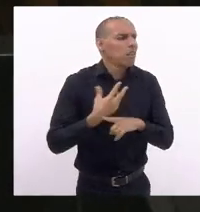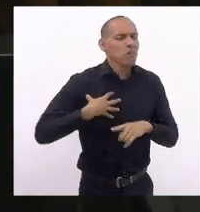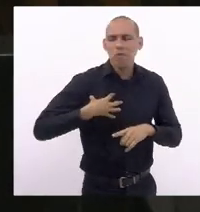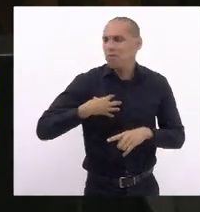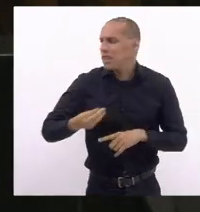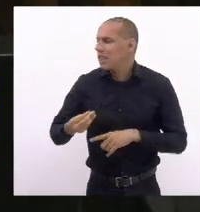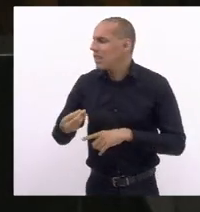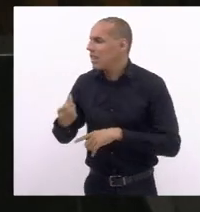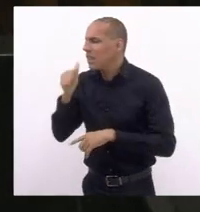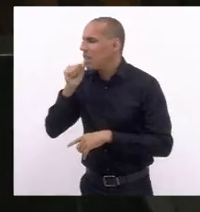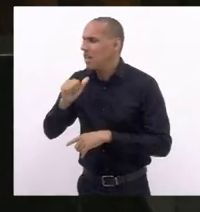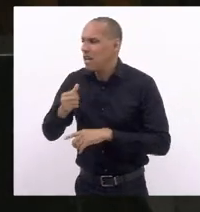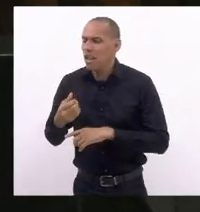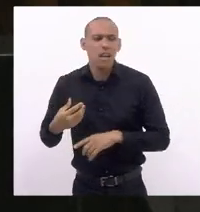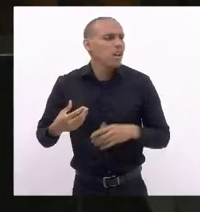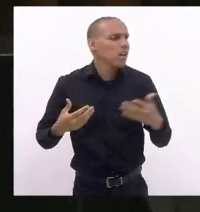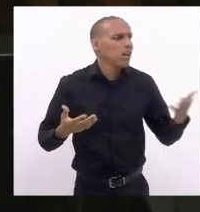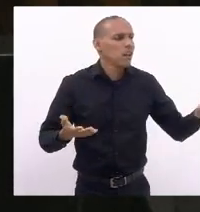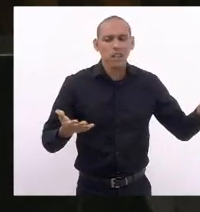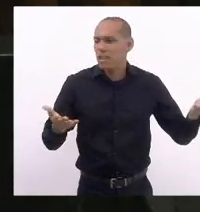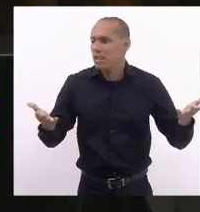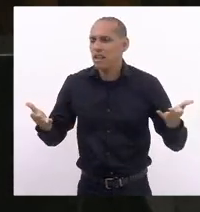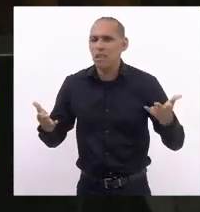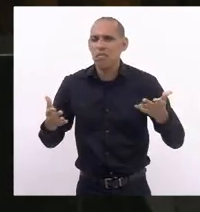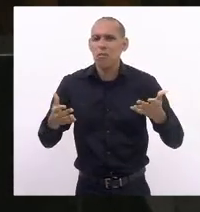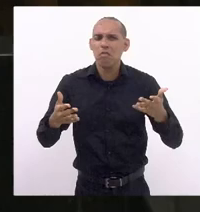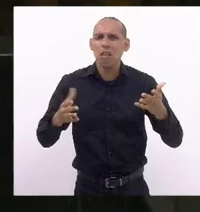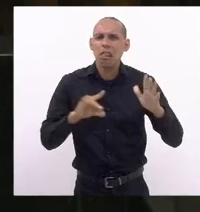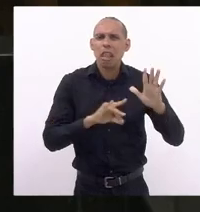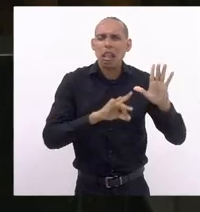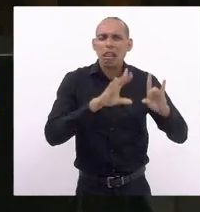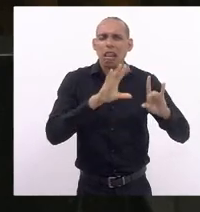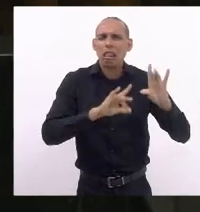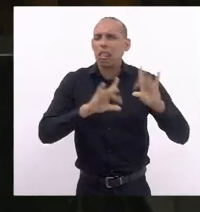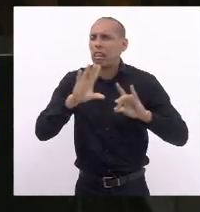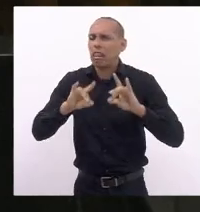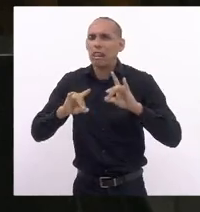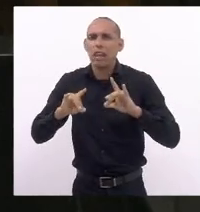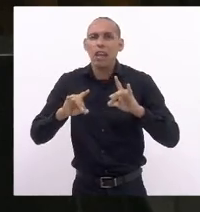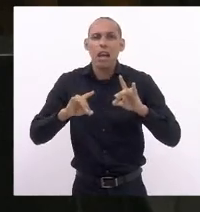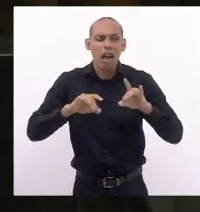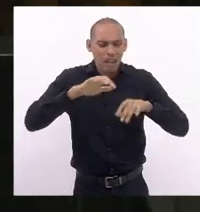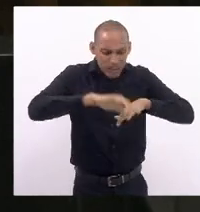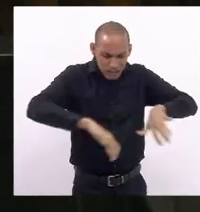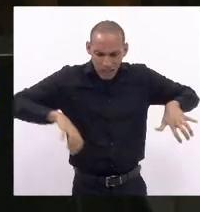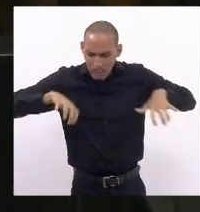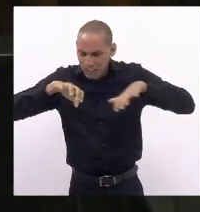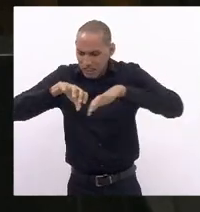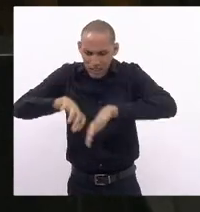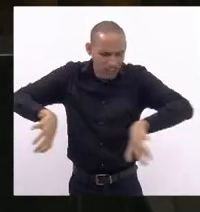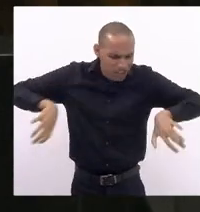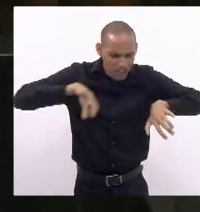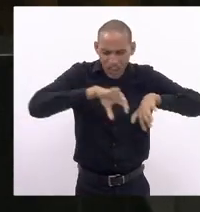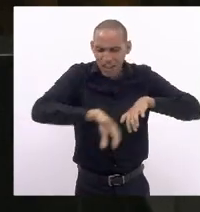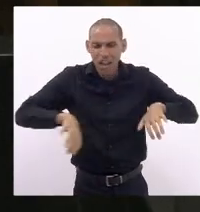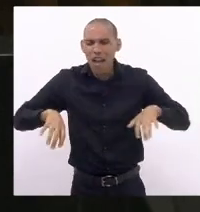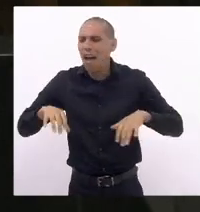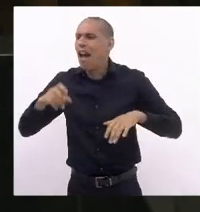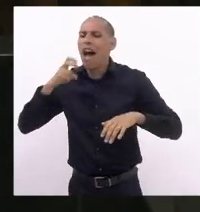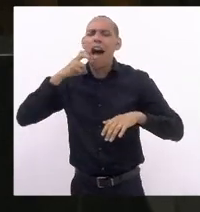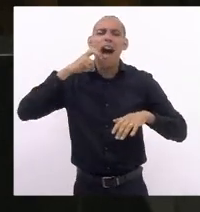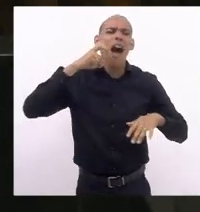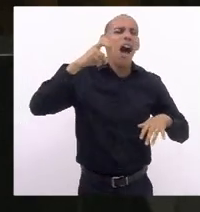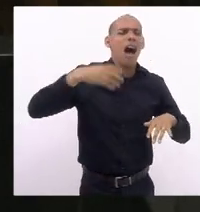ambiente enorme, um vale repleto de lama, e essa mãe cavando a lama com as próprias mãos e gritando, filha,